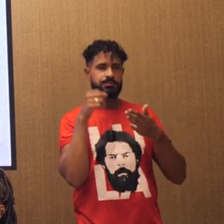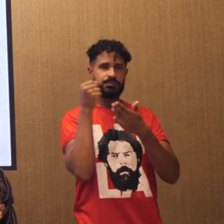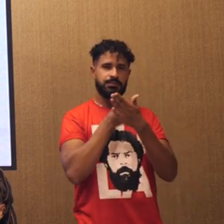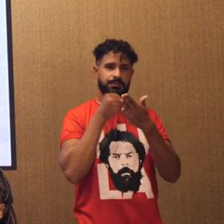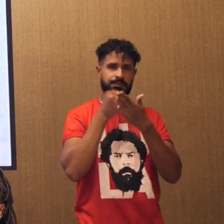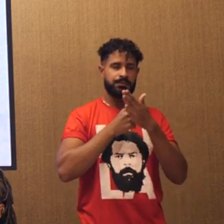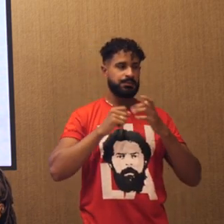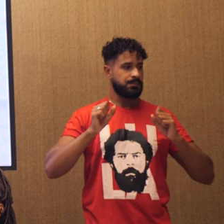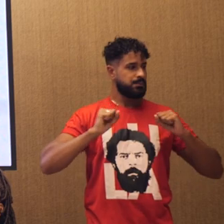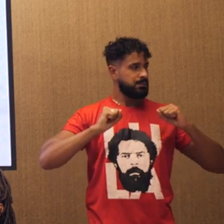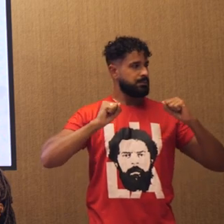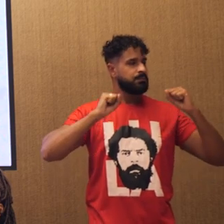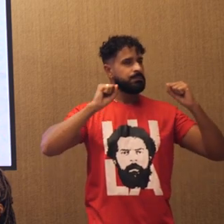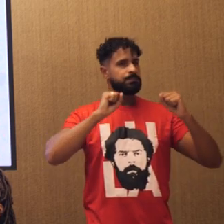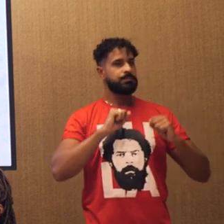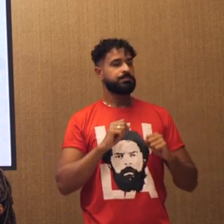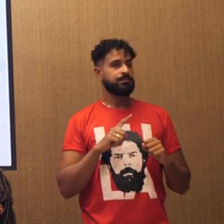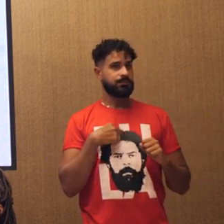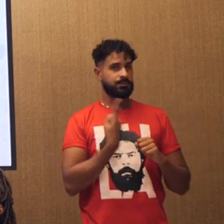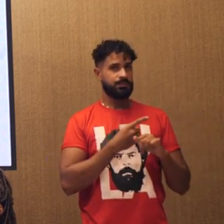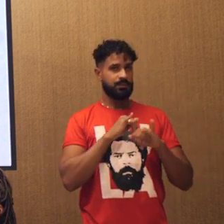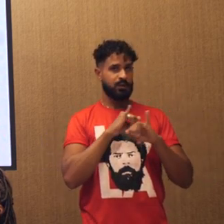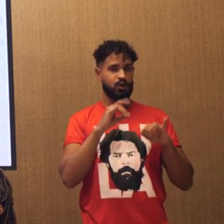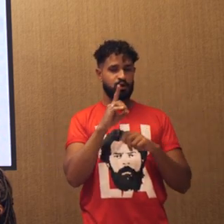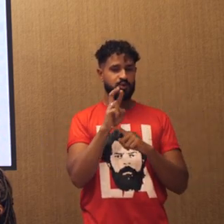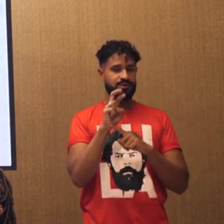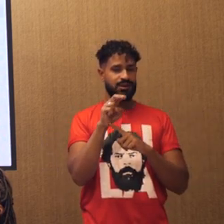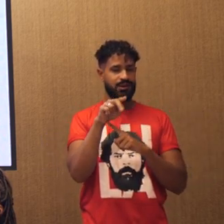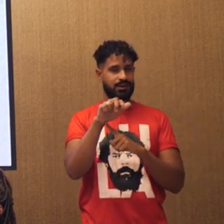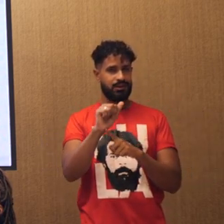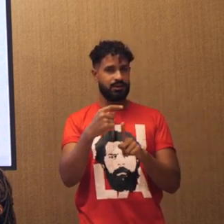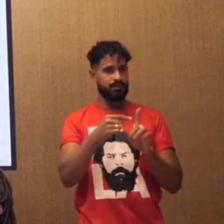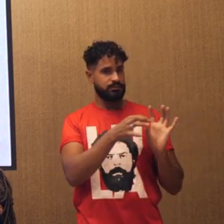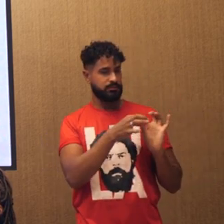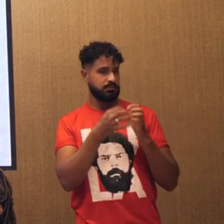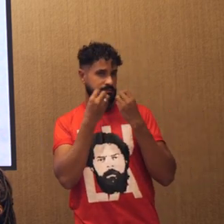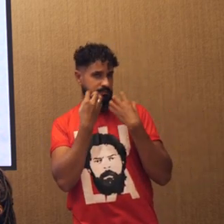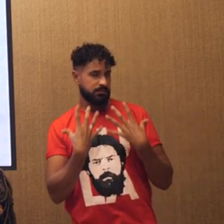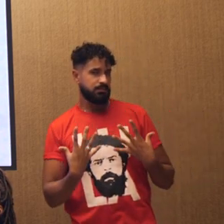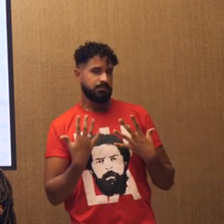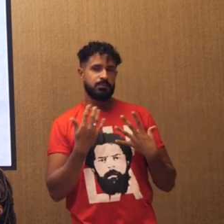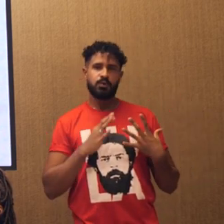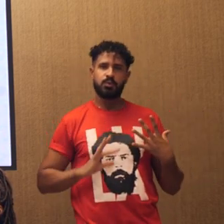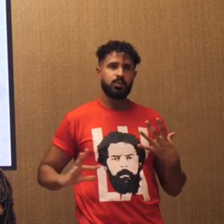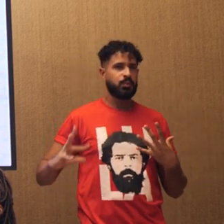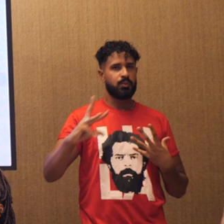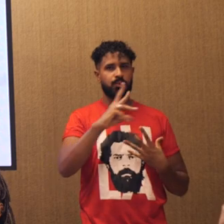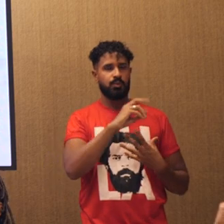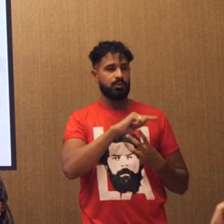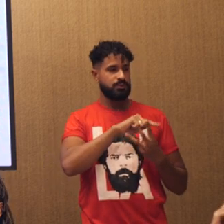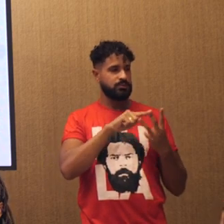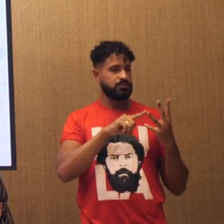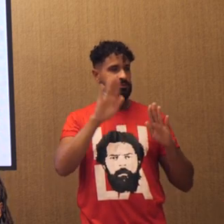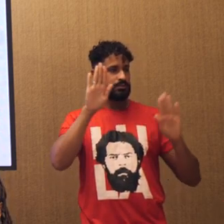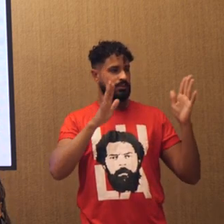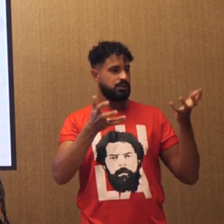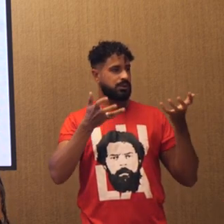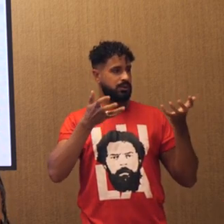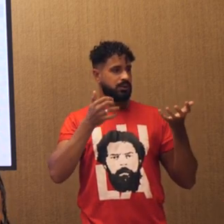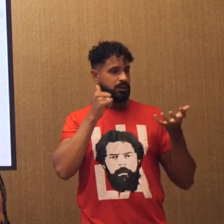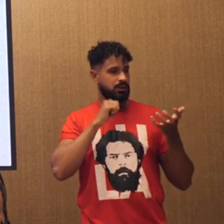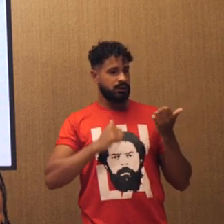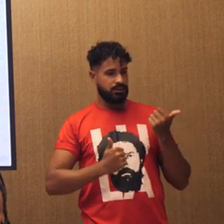empolgada. Nós lançamos Dorcelina porque a conjuntura estava boa, Dorcelina, todos os três candidatos queriam ela de